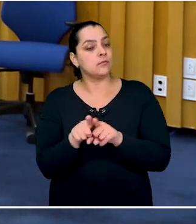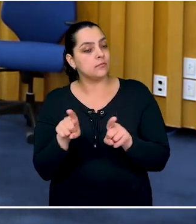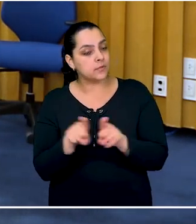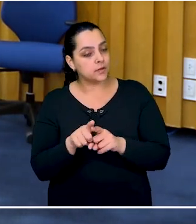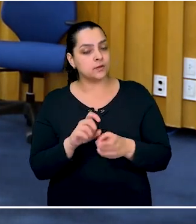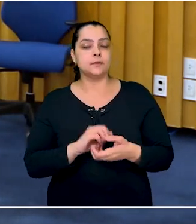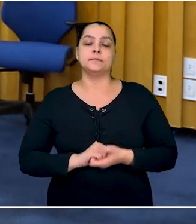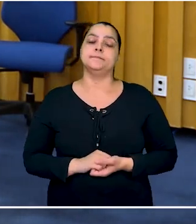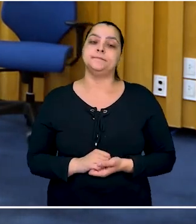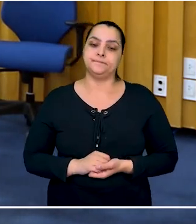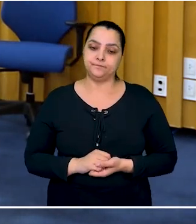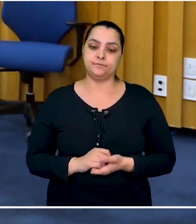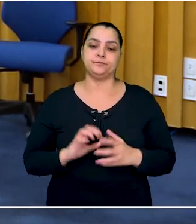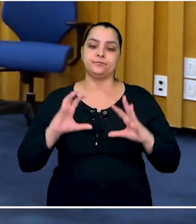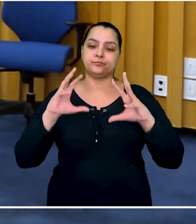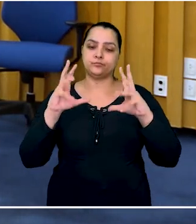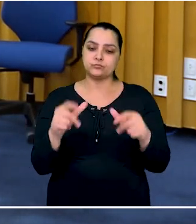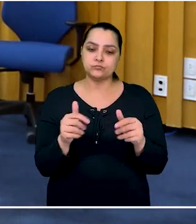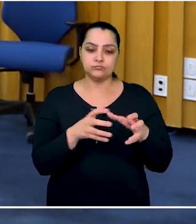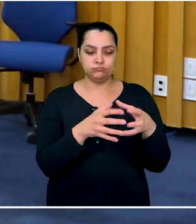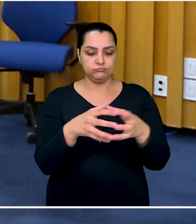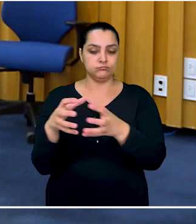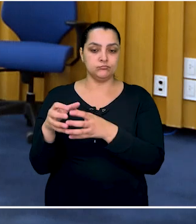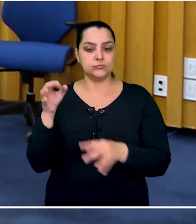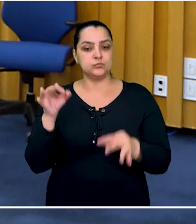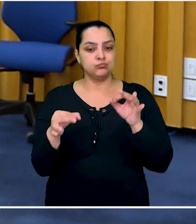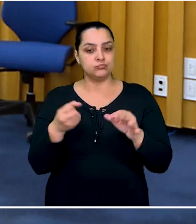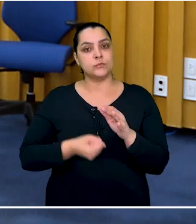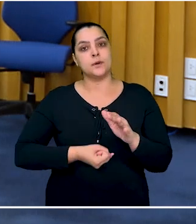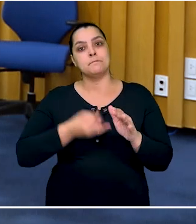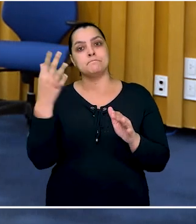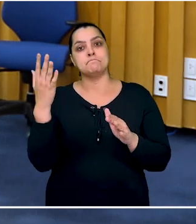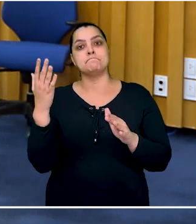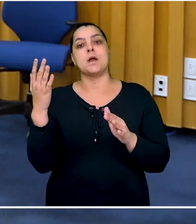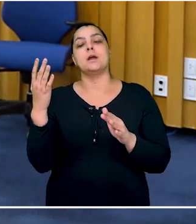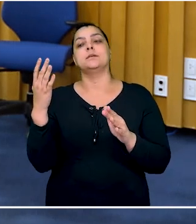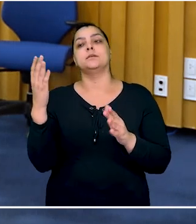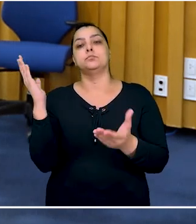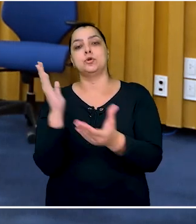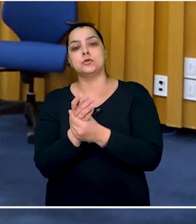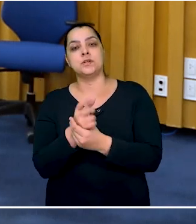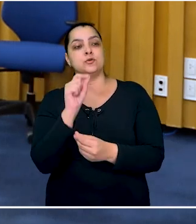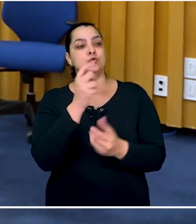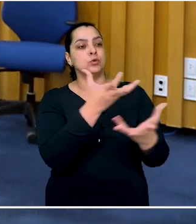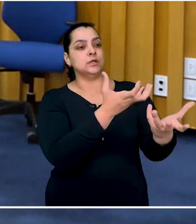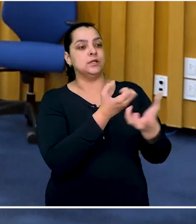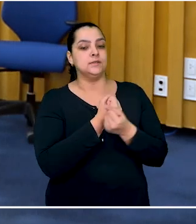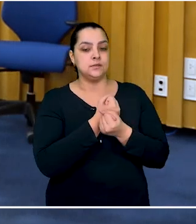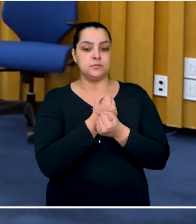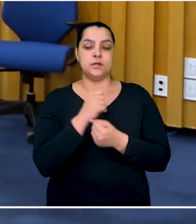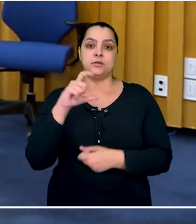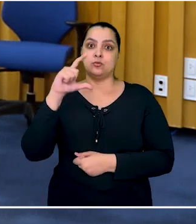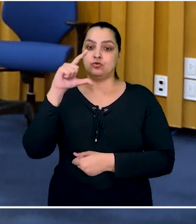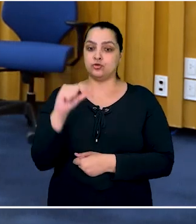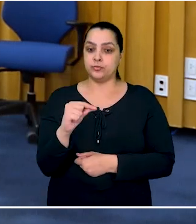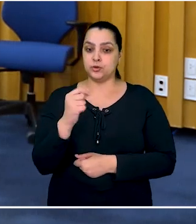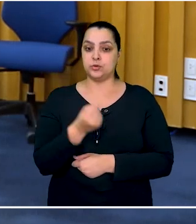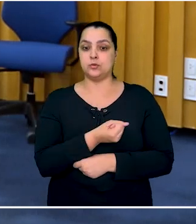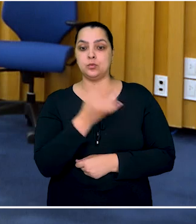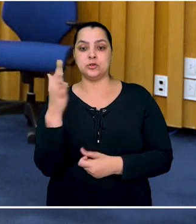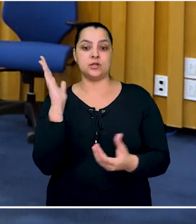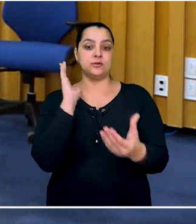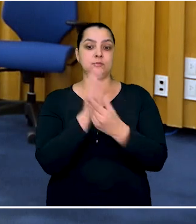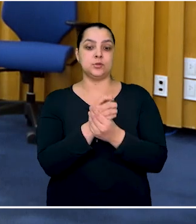Trabalho. Todos os órgãos julgando mais processos do que receberam, o que significa uma redução no número de